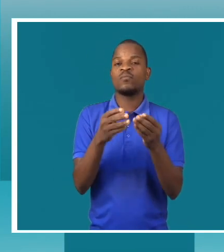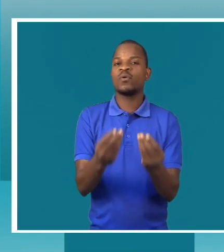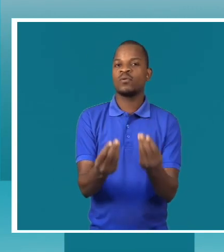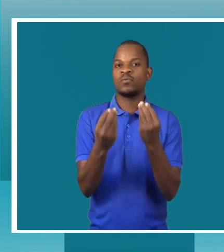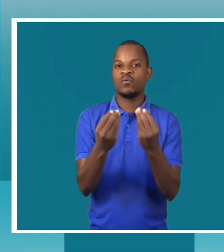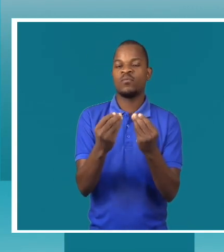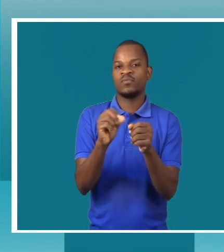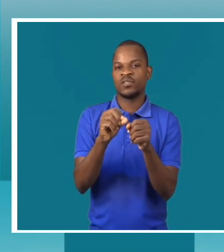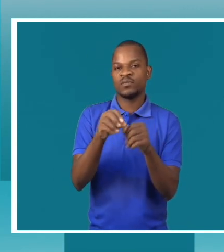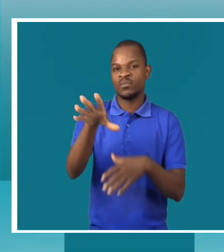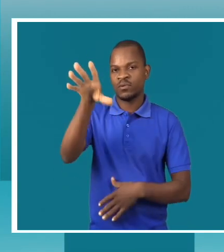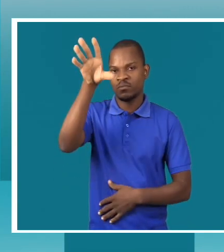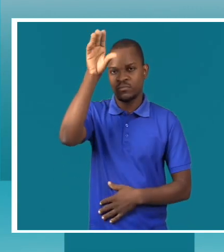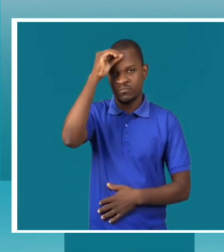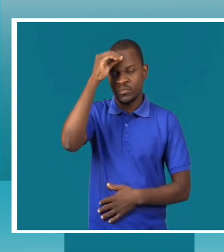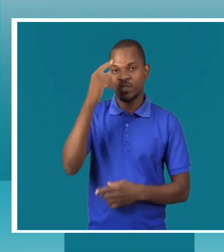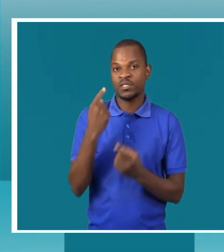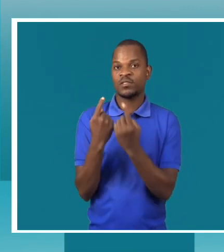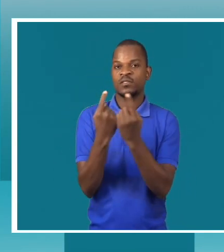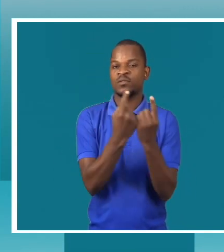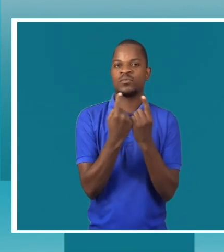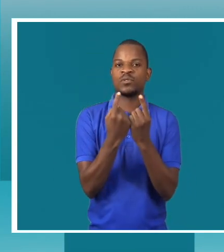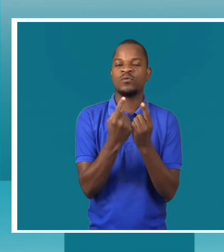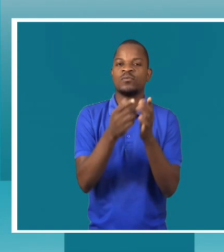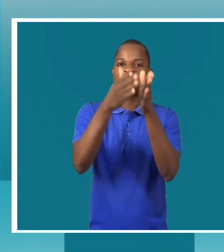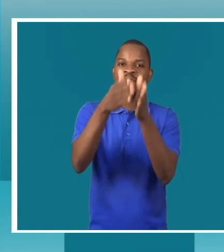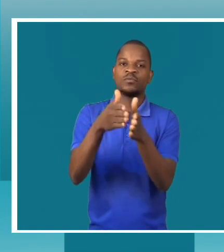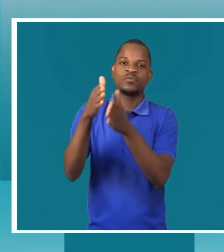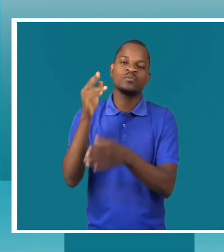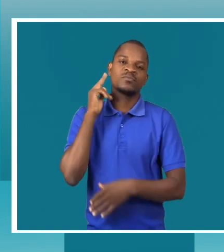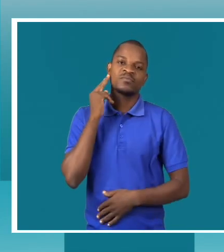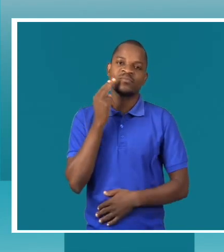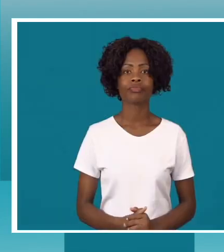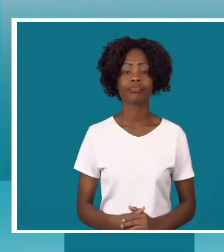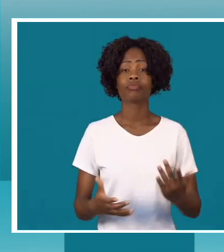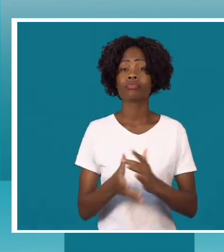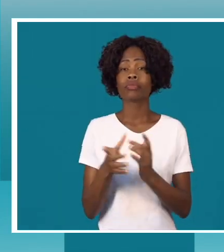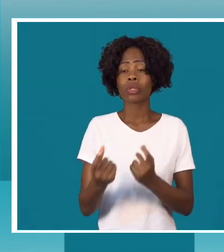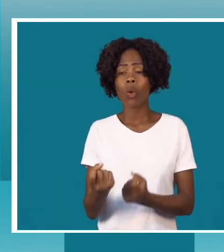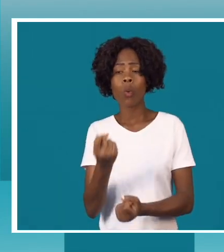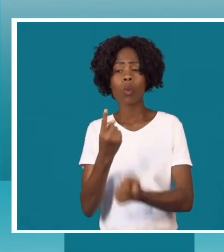forma de compreender a situação do surdo.